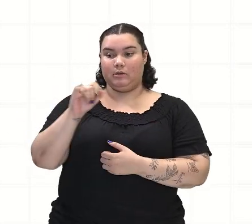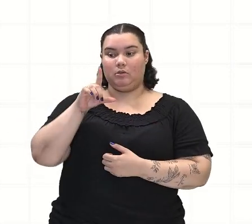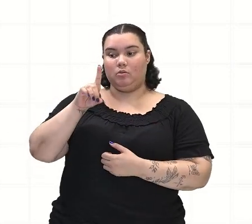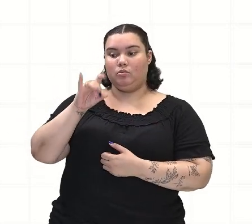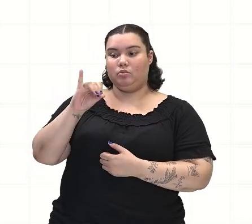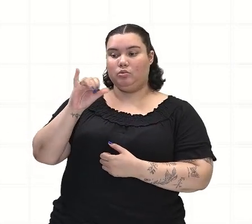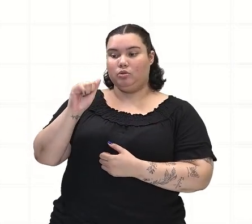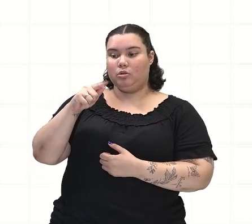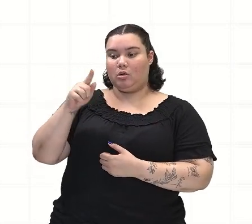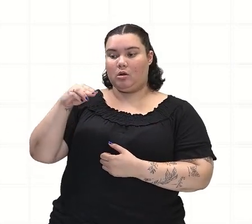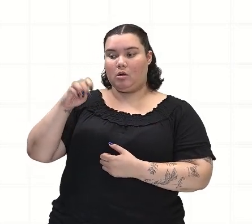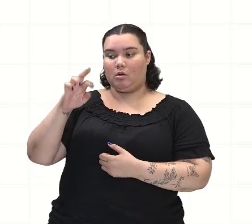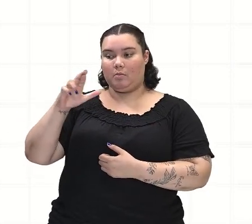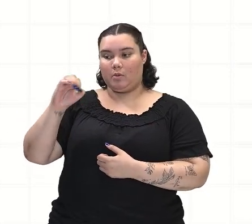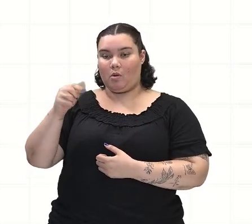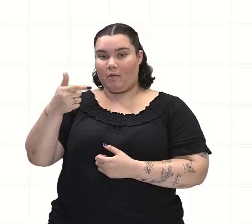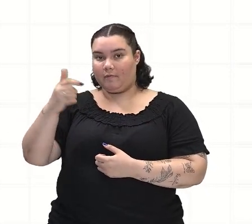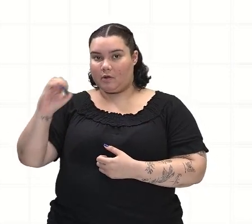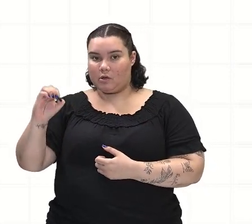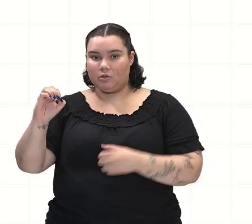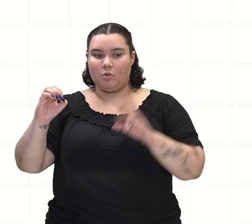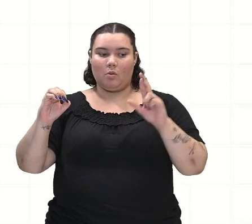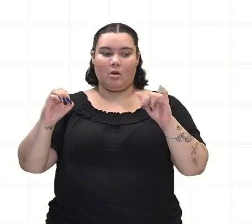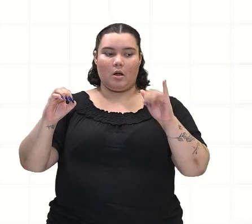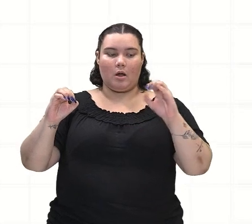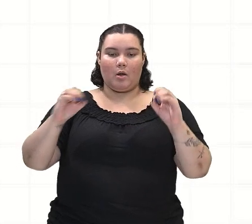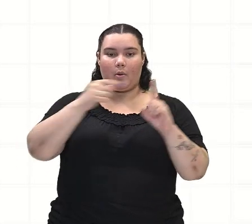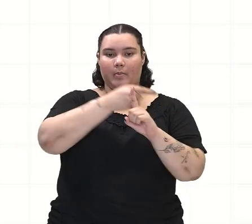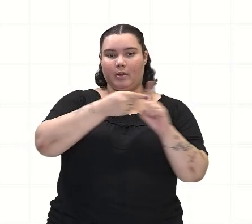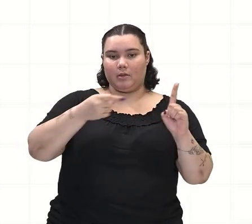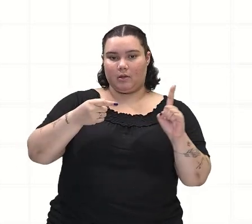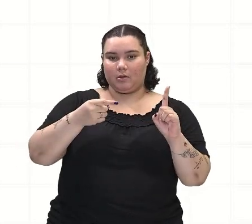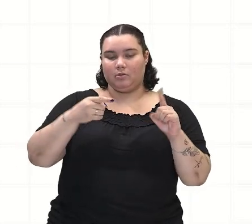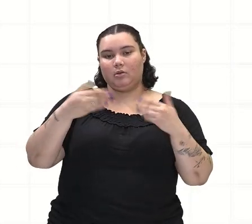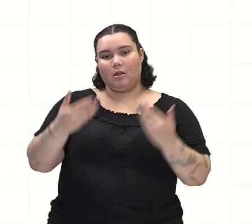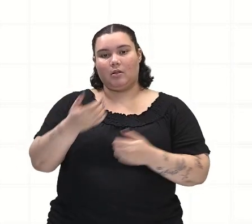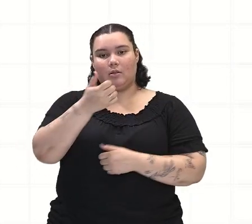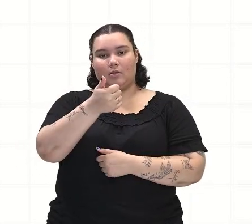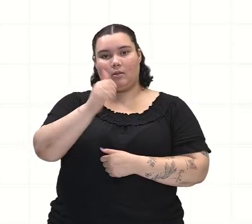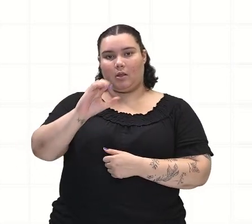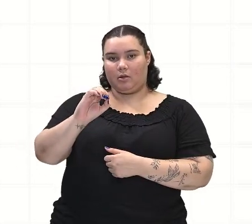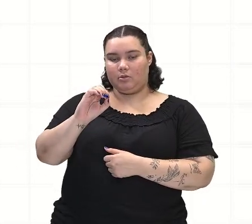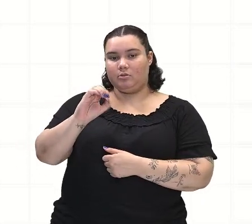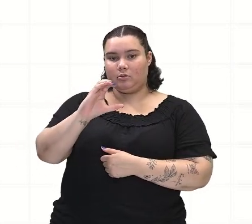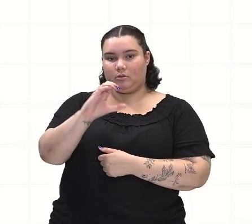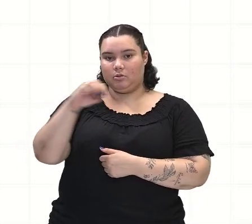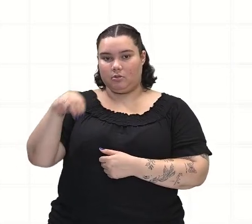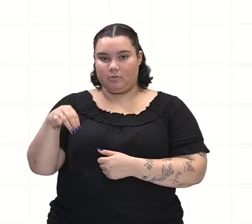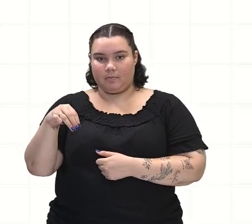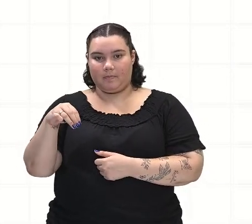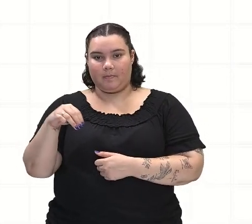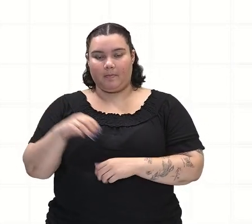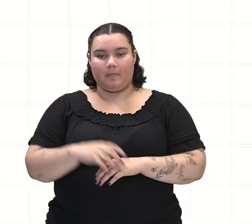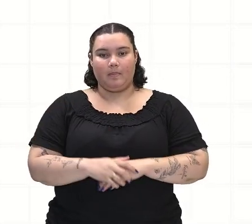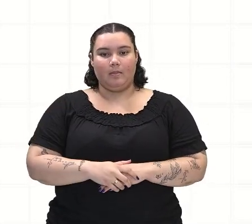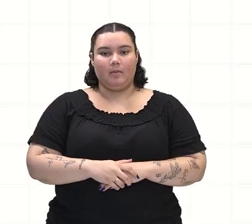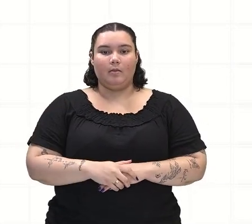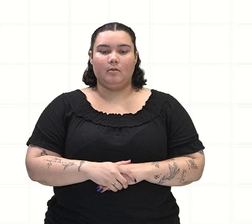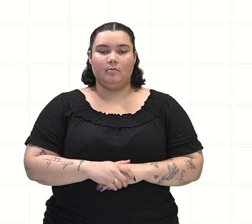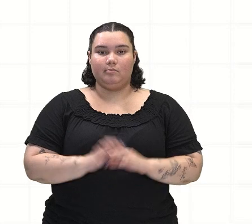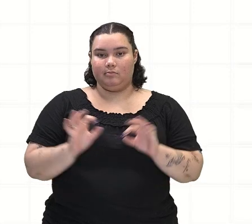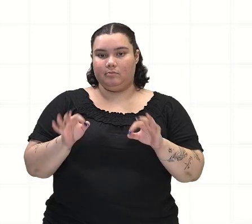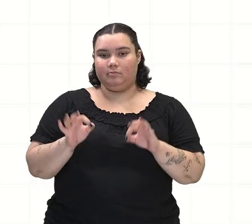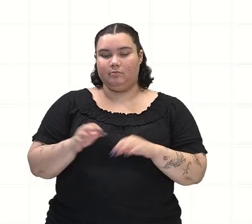20 centímetros, o raio vai ser a metade, que é 10. Então, eu vou trabalhar com